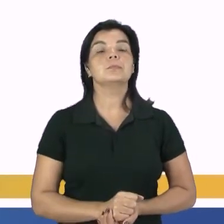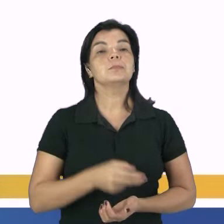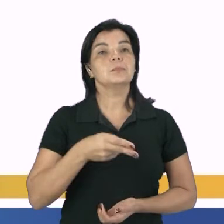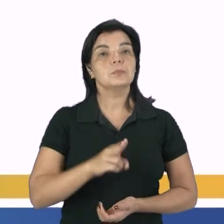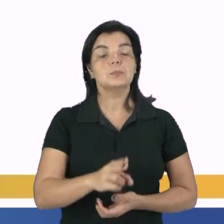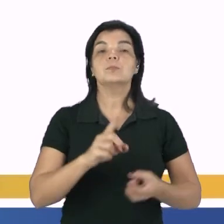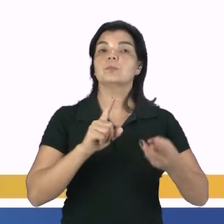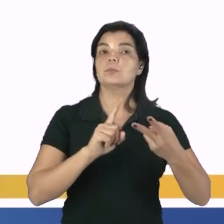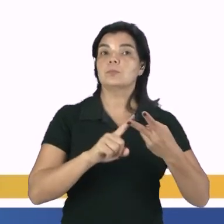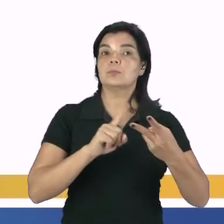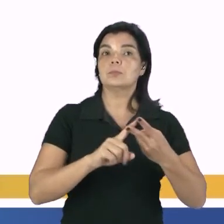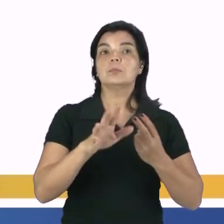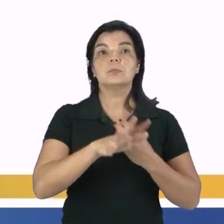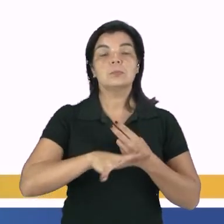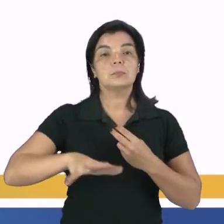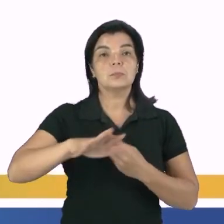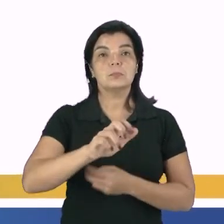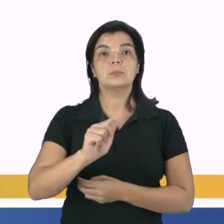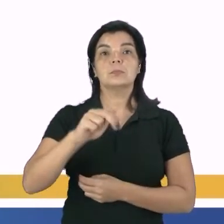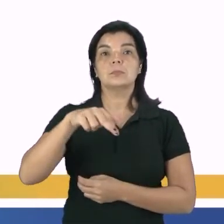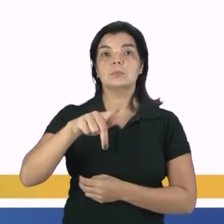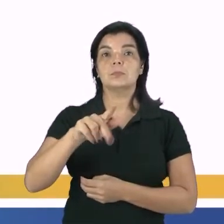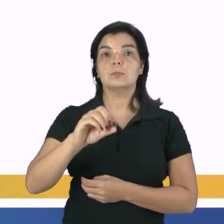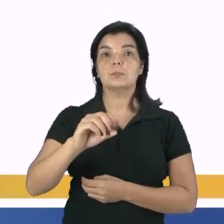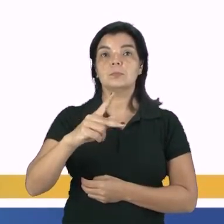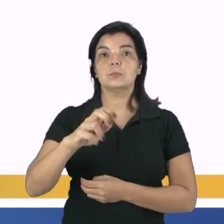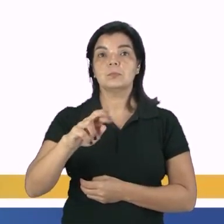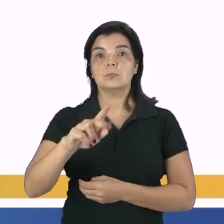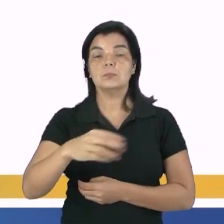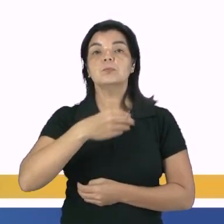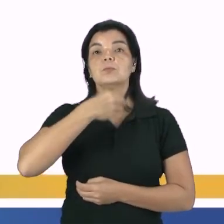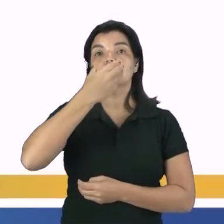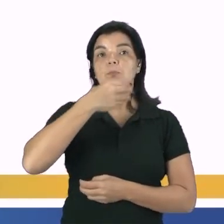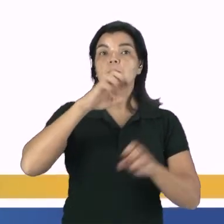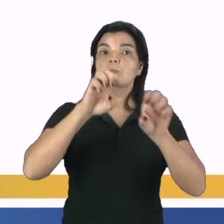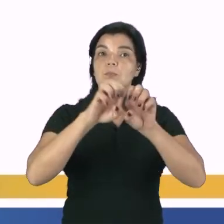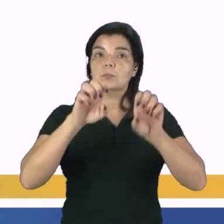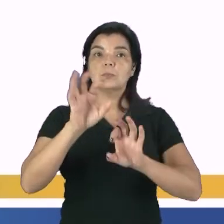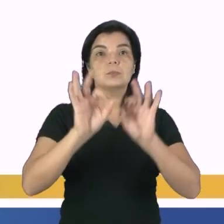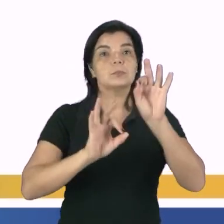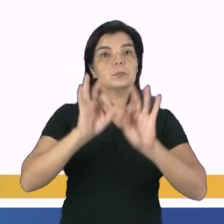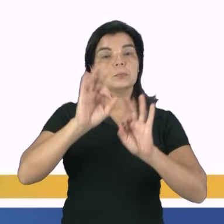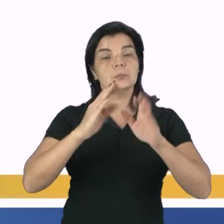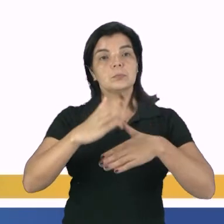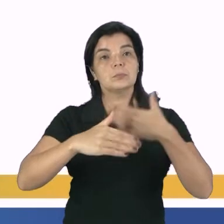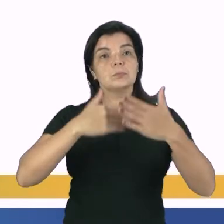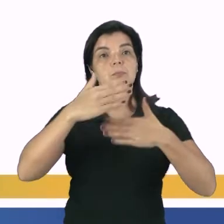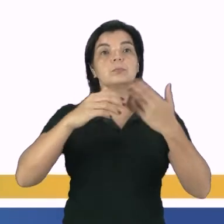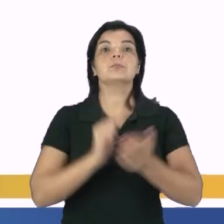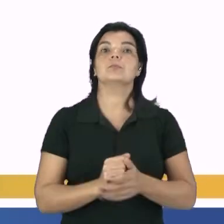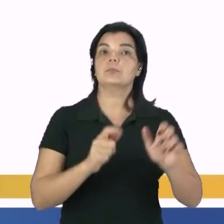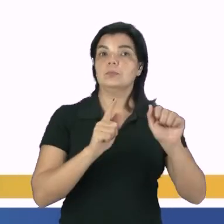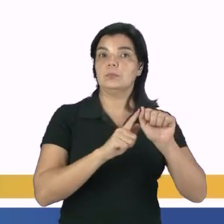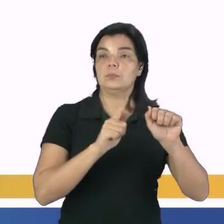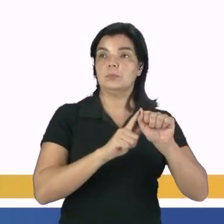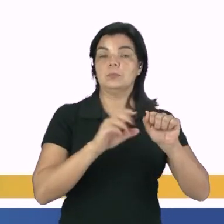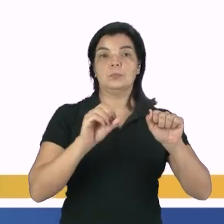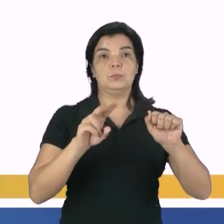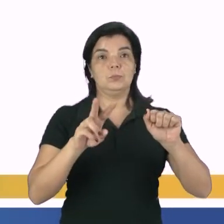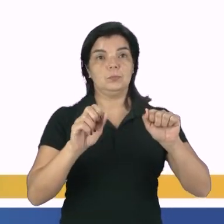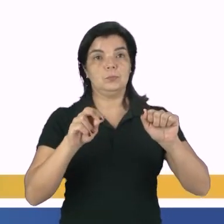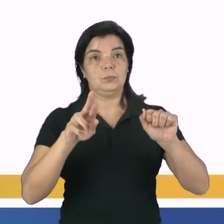Continuando, na questão 2. Na maioria das angiospermas, o fruto ele é uma estrutura formada a partir do desenvolvimento de qual delas